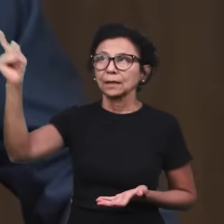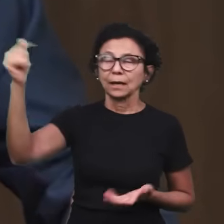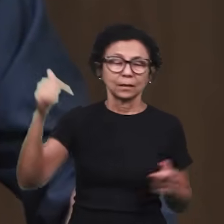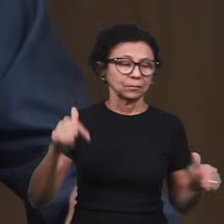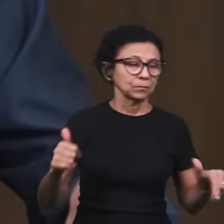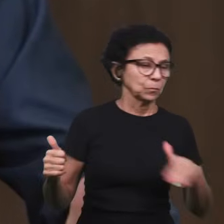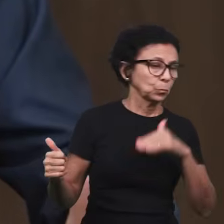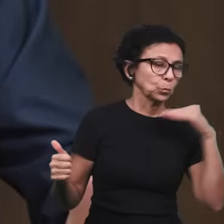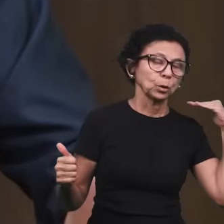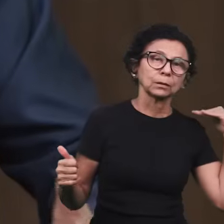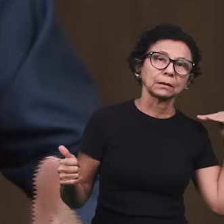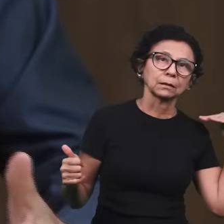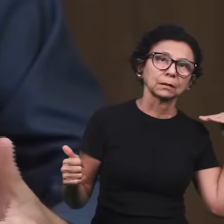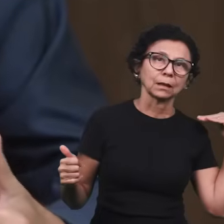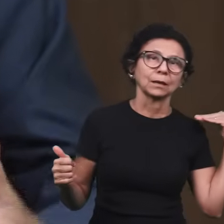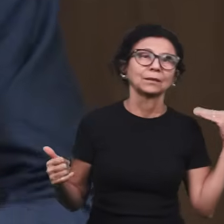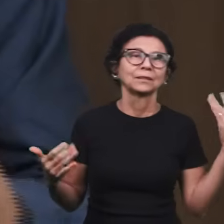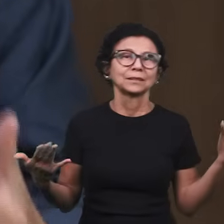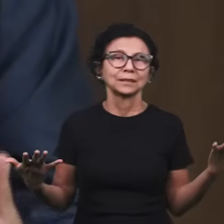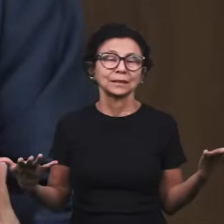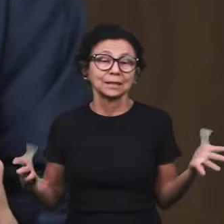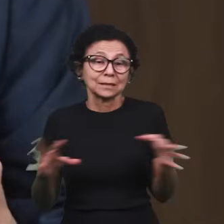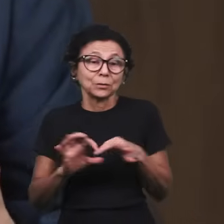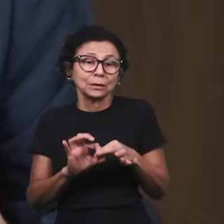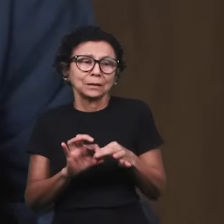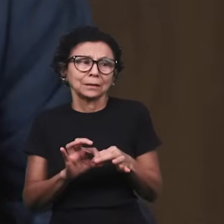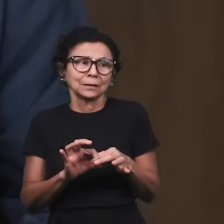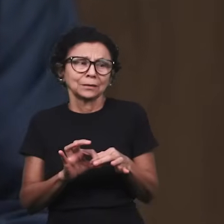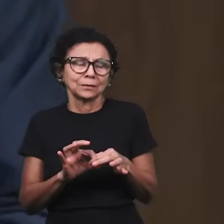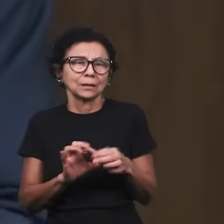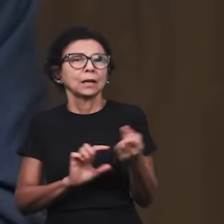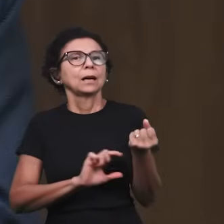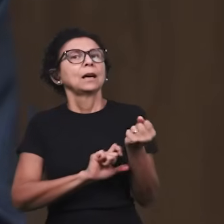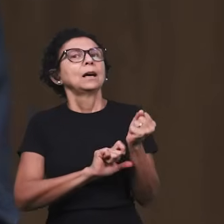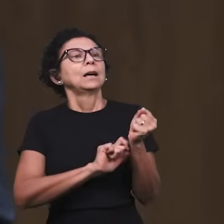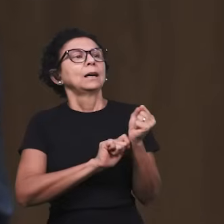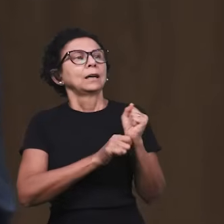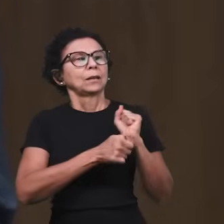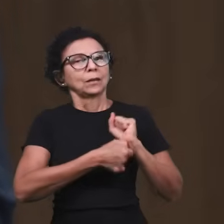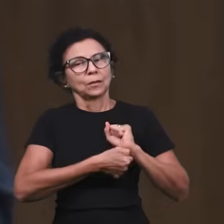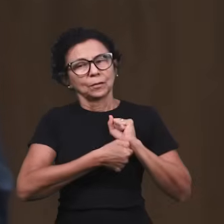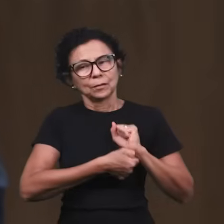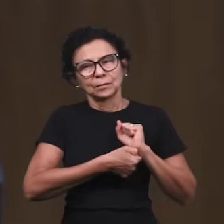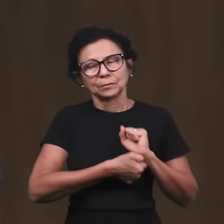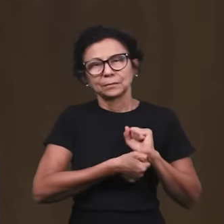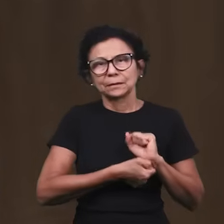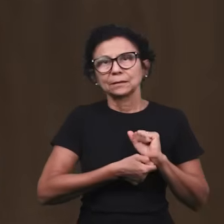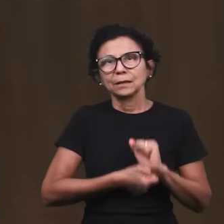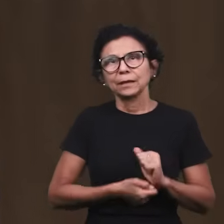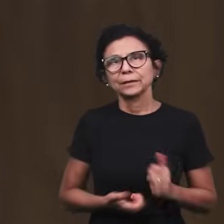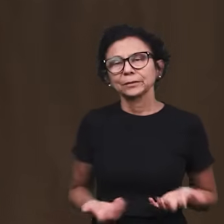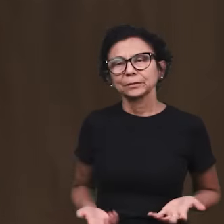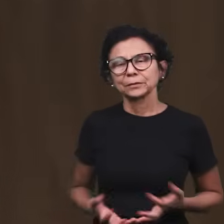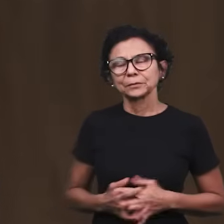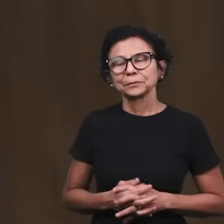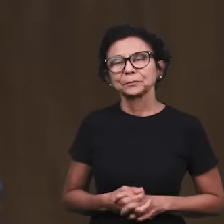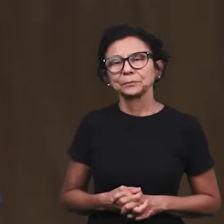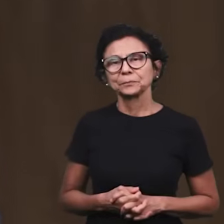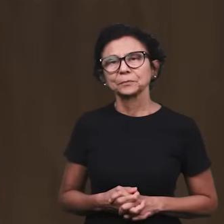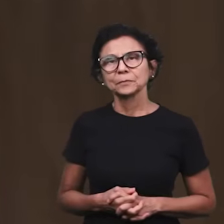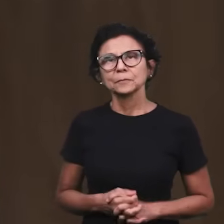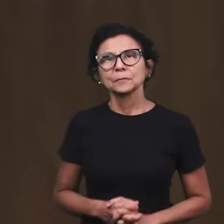mortal. Esse aqui é um grande mistério. Mas hoje o assunto nosso é sobre o mistério do nosso. Porque você